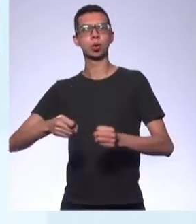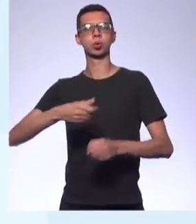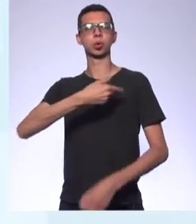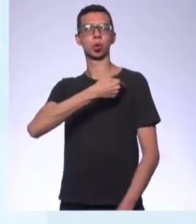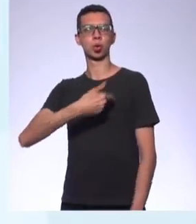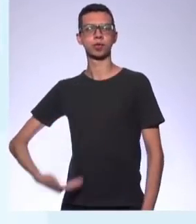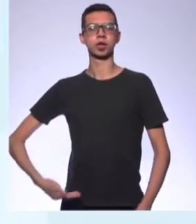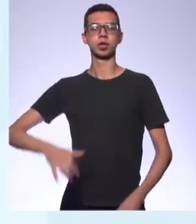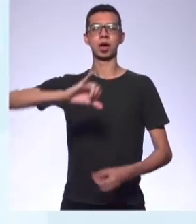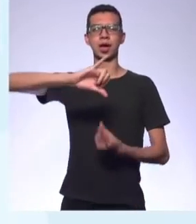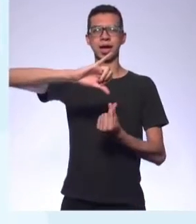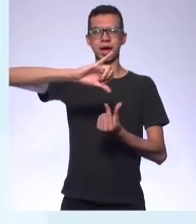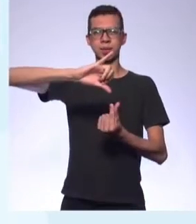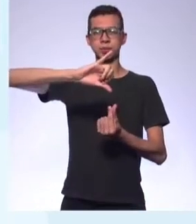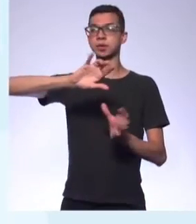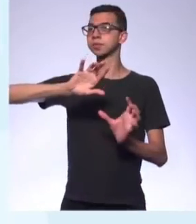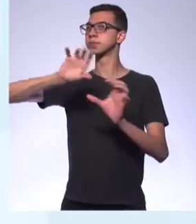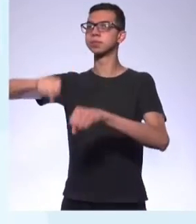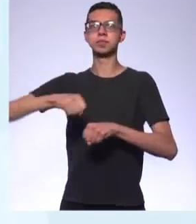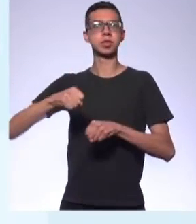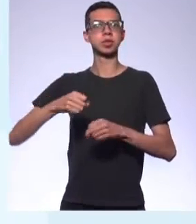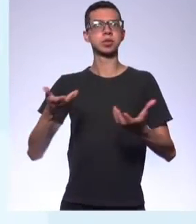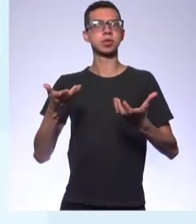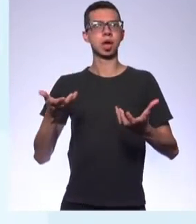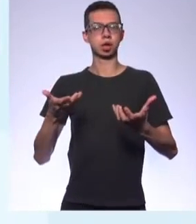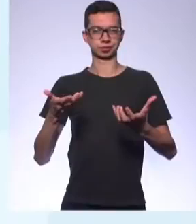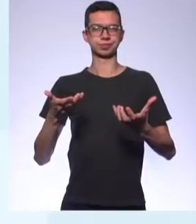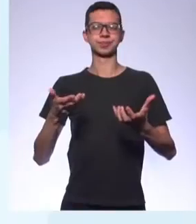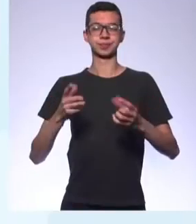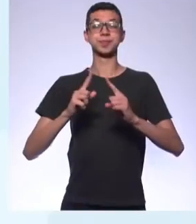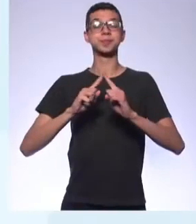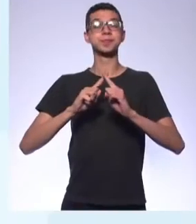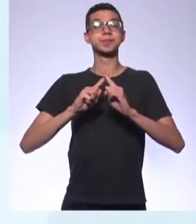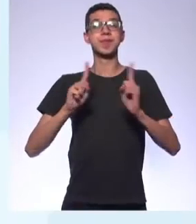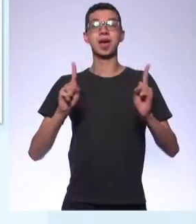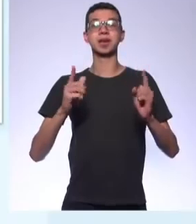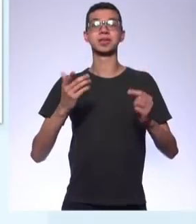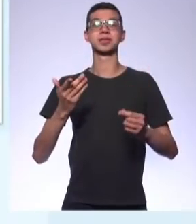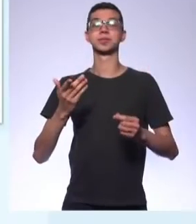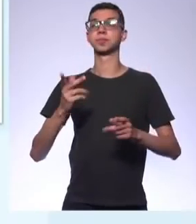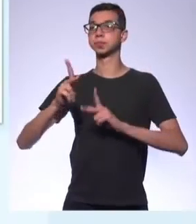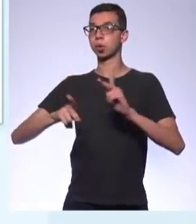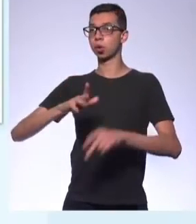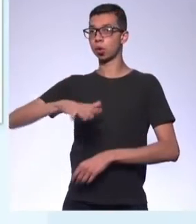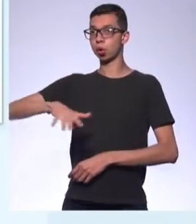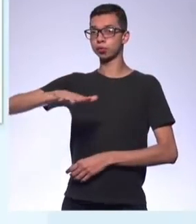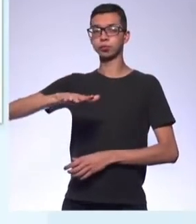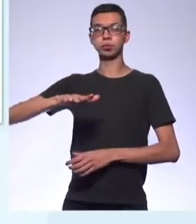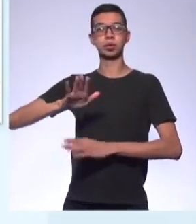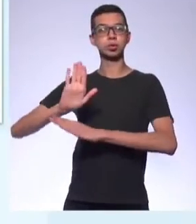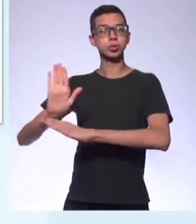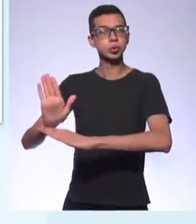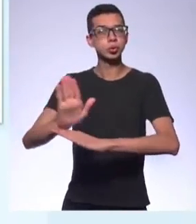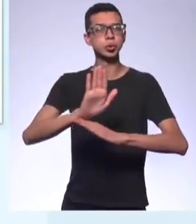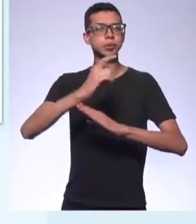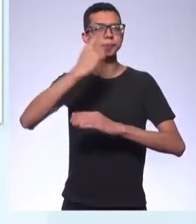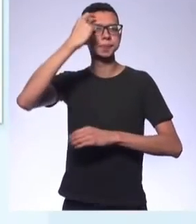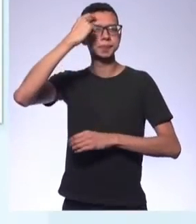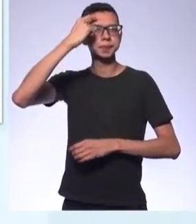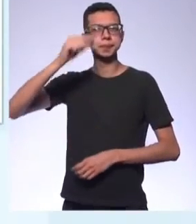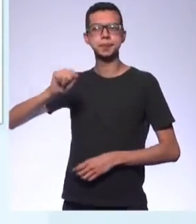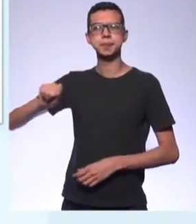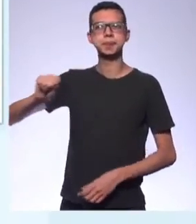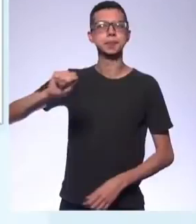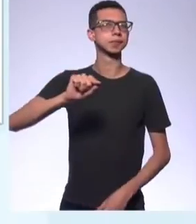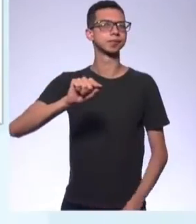grandes capitalistas que não olhavam para o povo da maneira que se deveria olhar. Professora Luiz, aqui nós